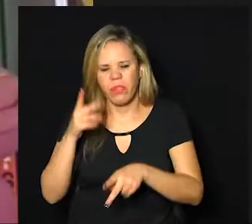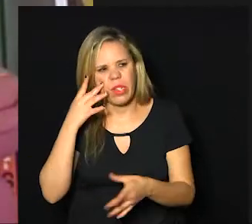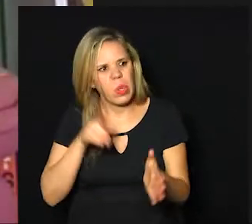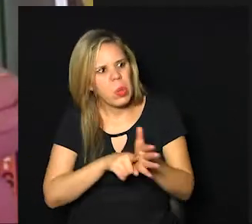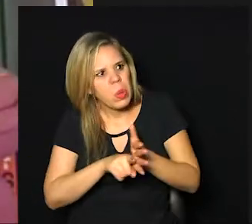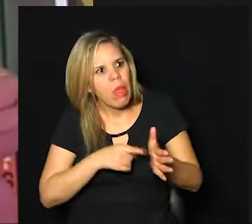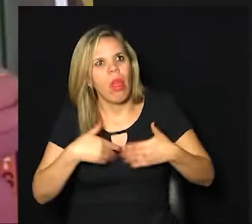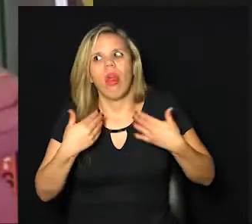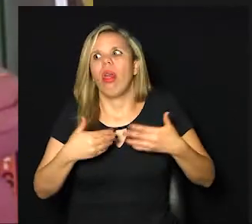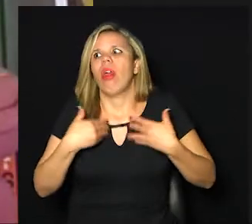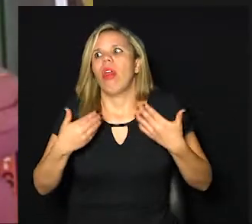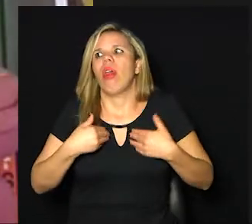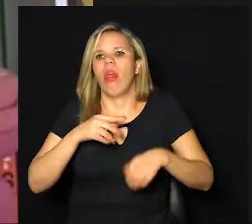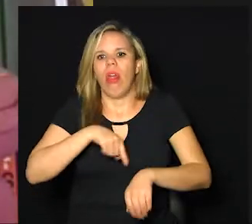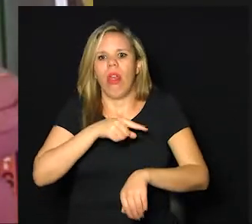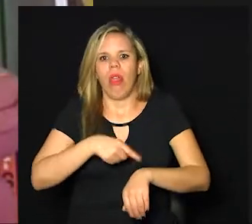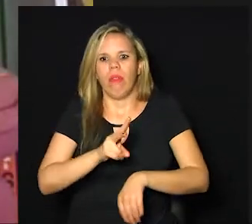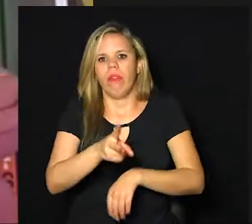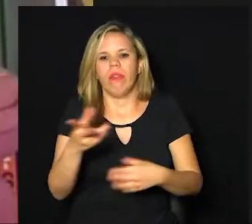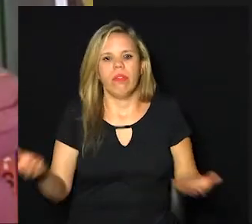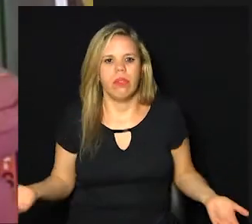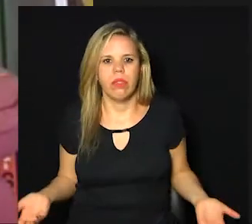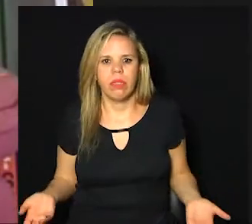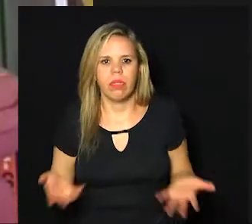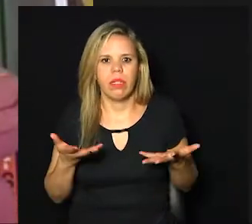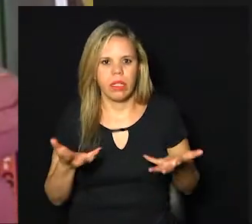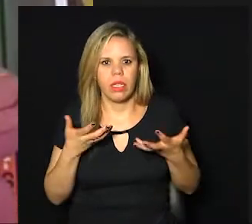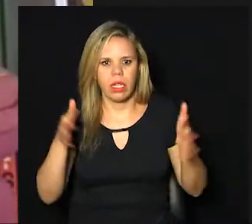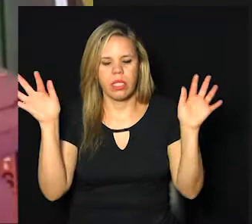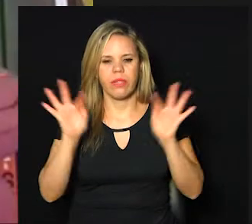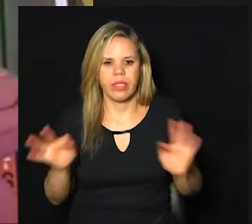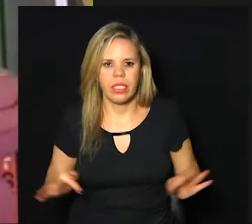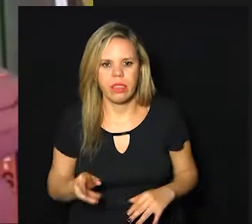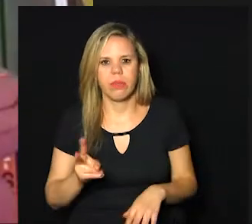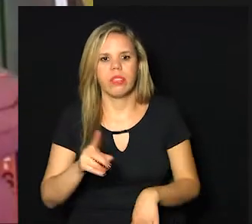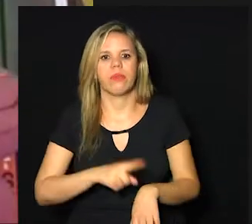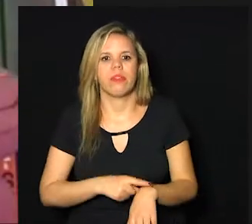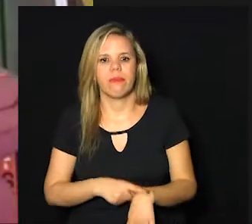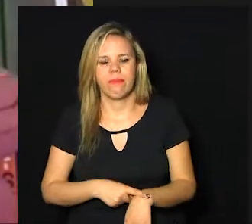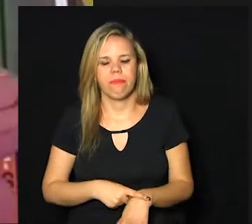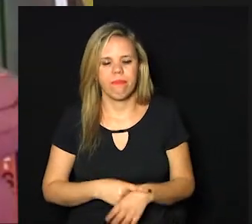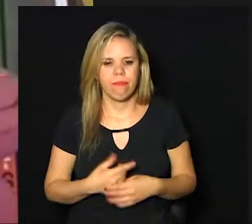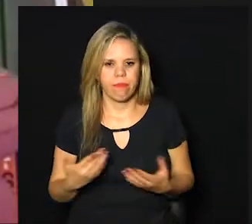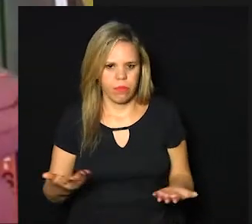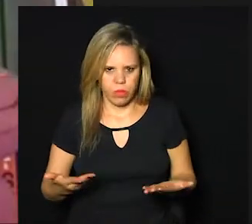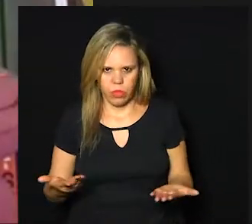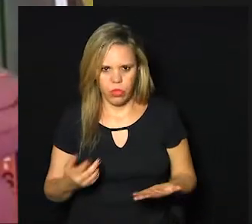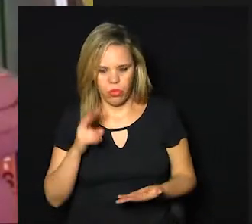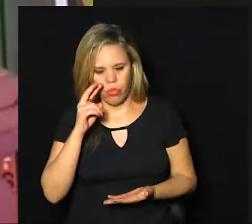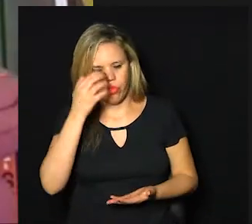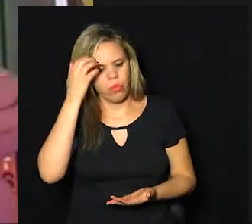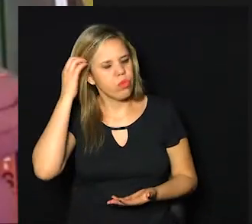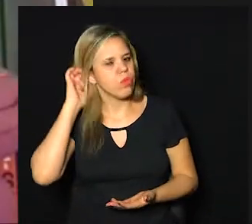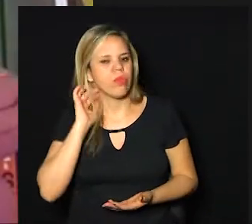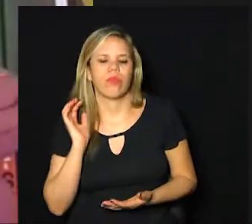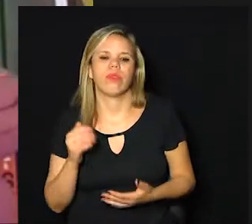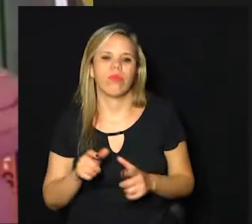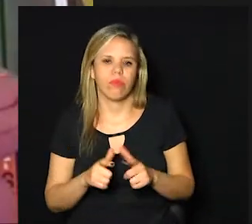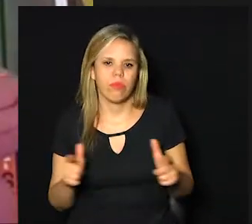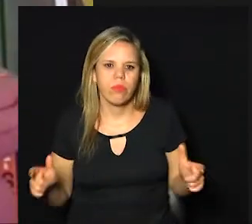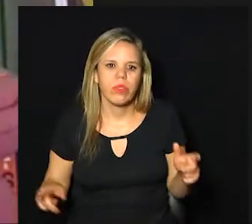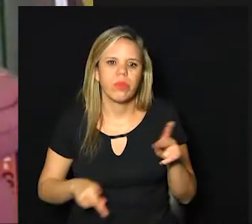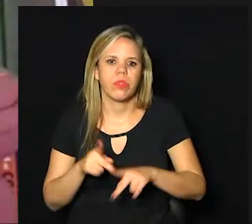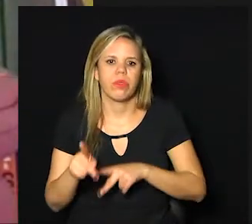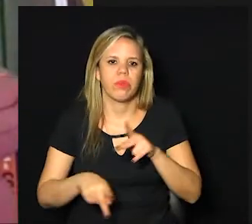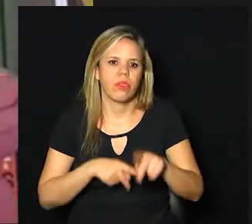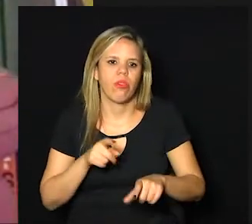essa euforia o tempo todo, buscando essa felicidade o tempo todo. E hoje a gente vê crescendo cada vez mais o